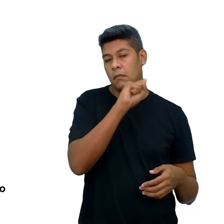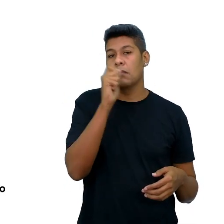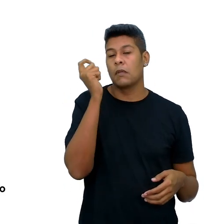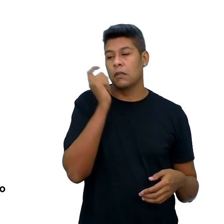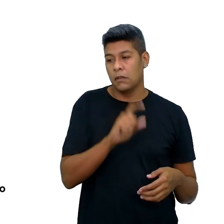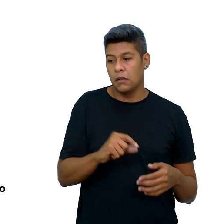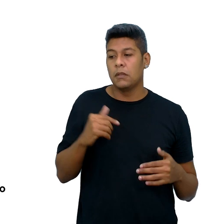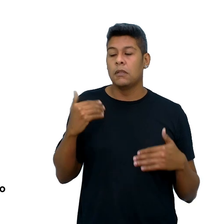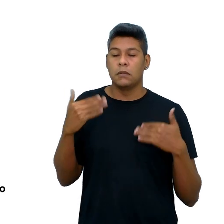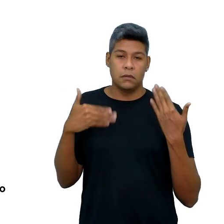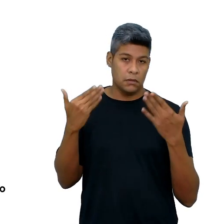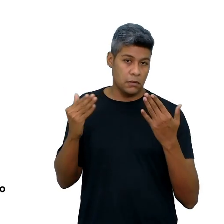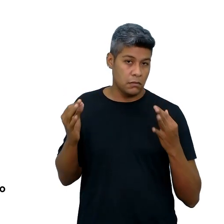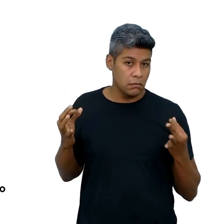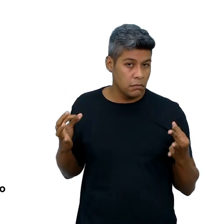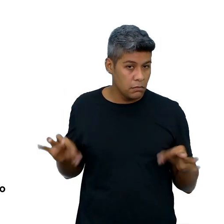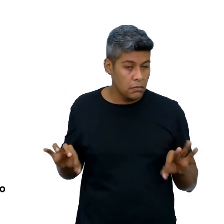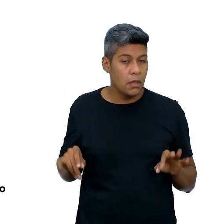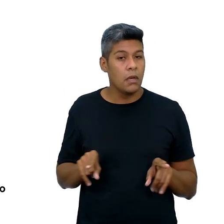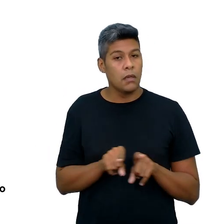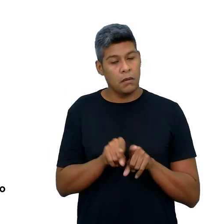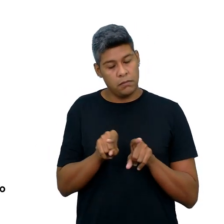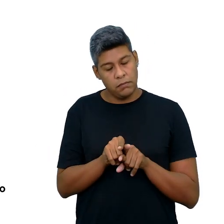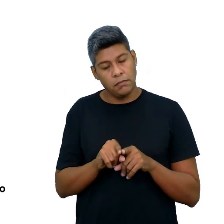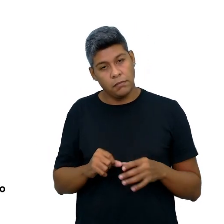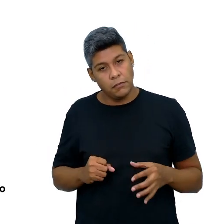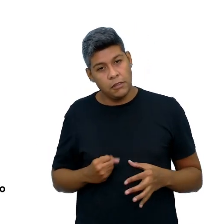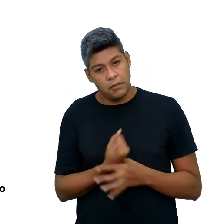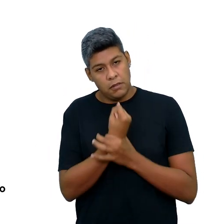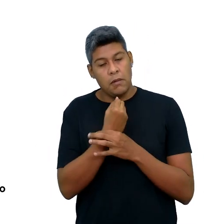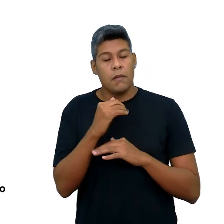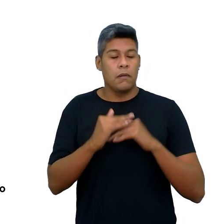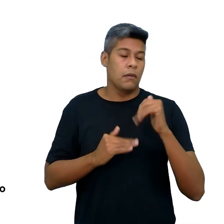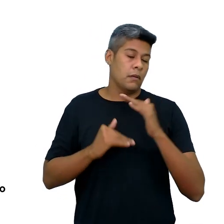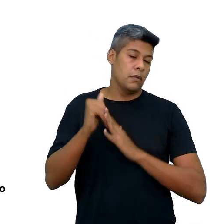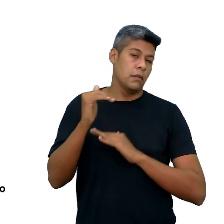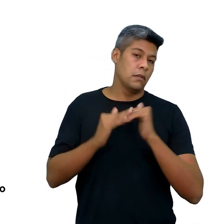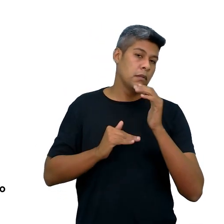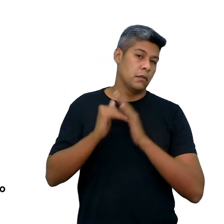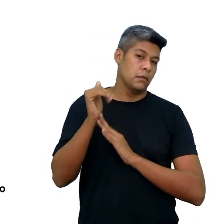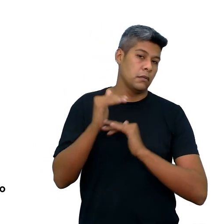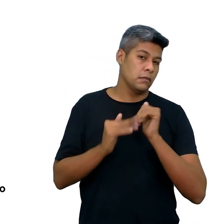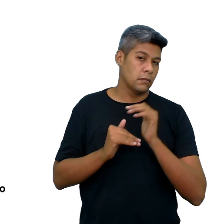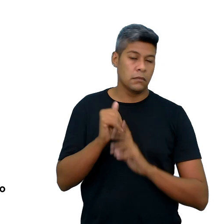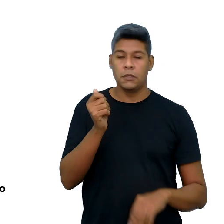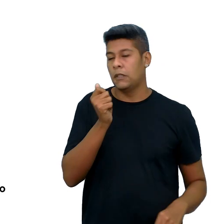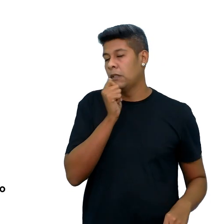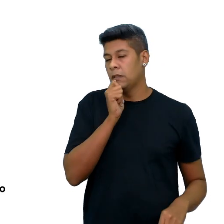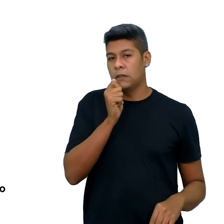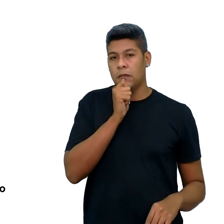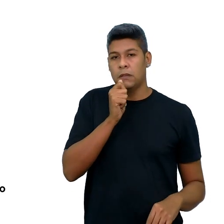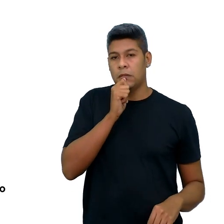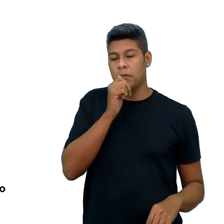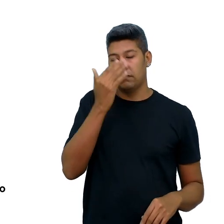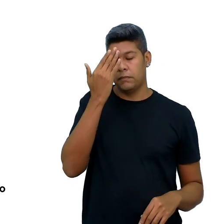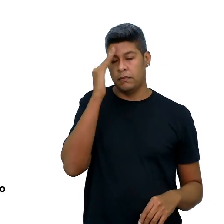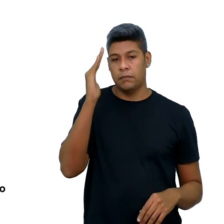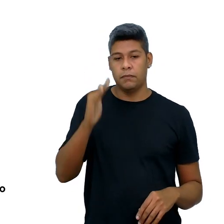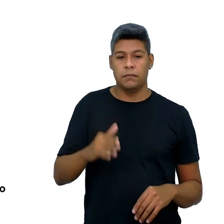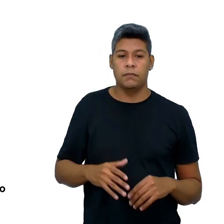consigam aí desenvolver. E também consolidar essas habilidades aí que não foram